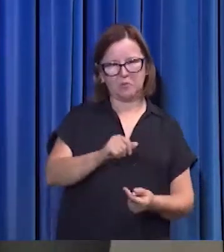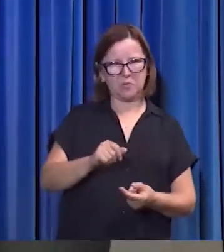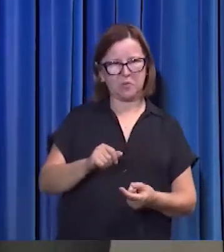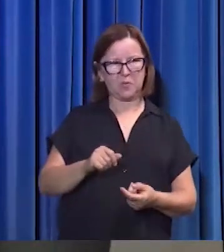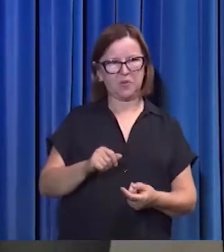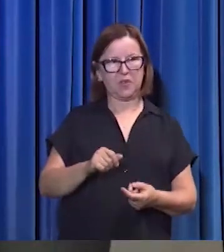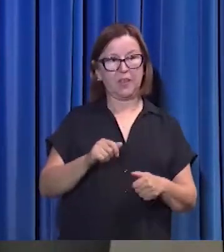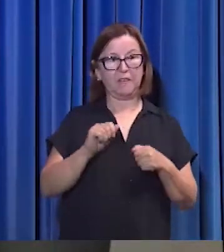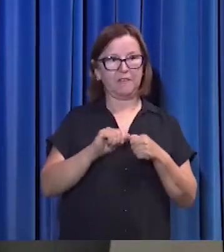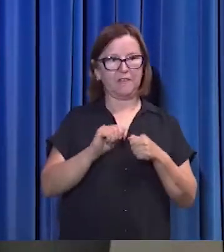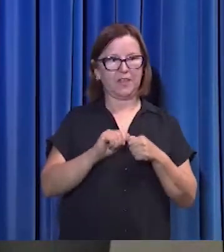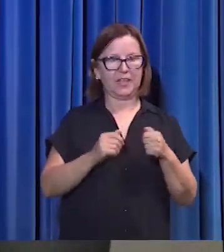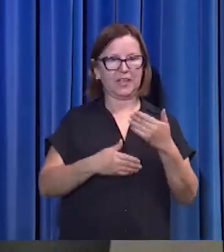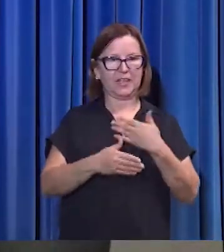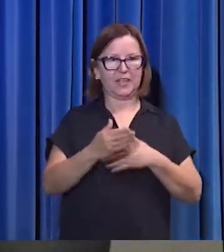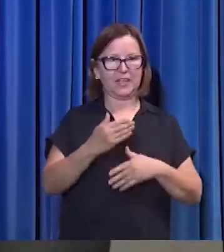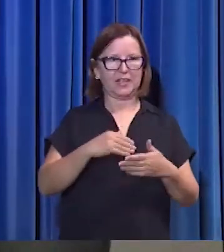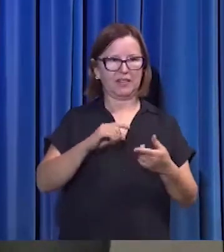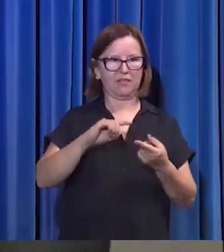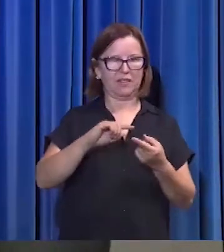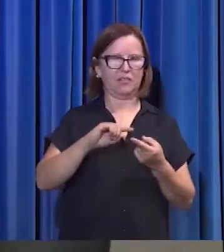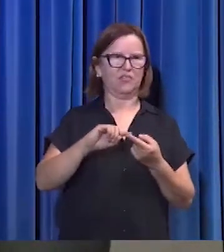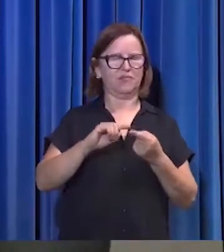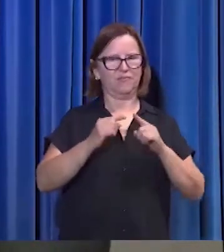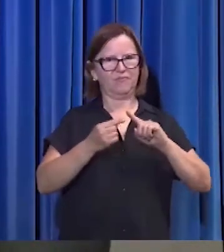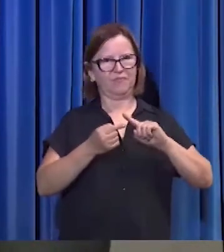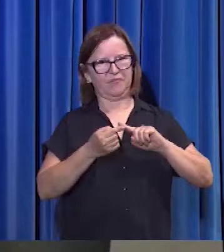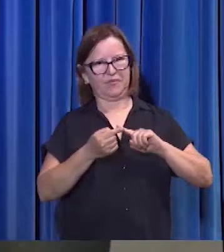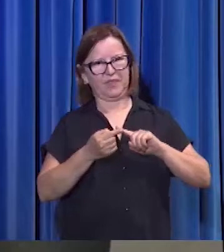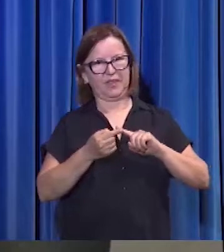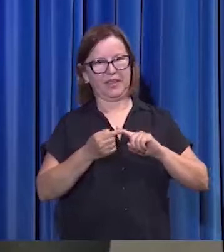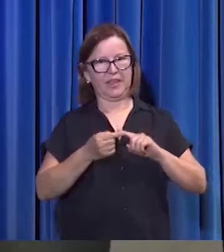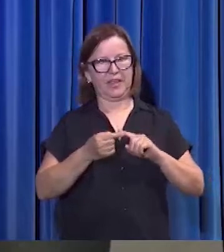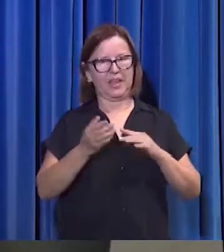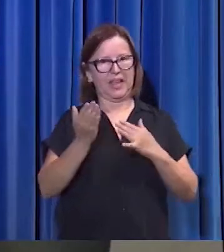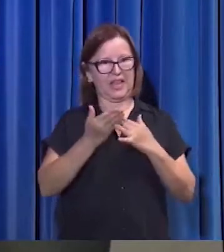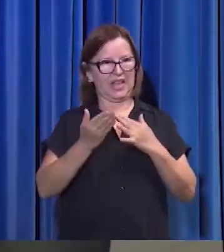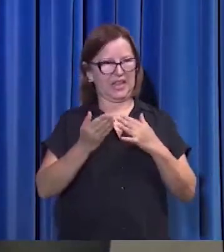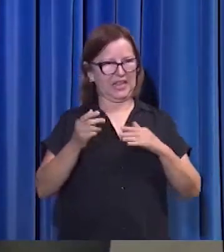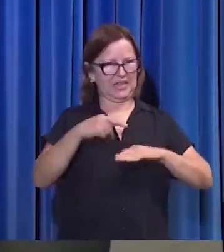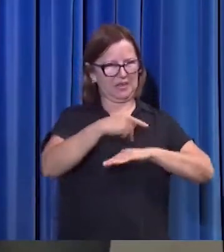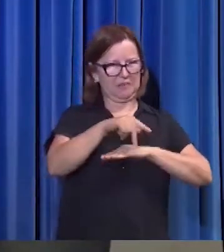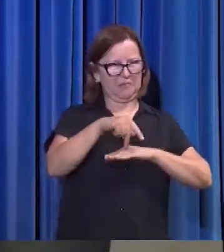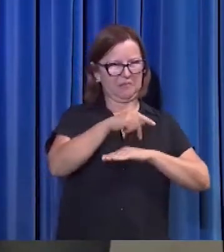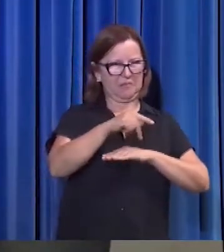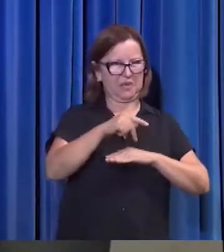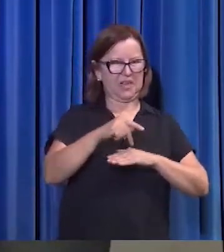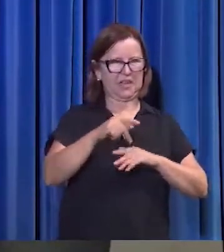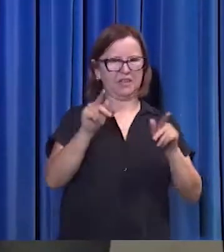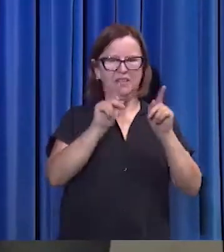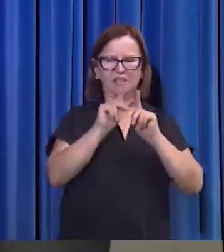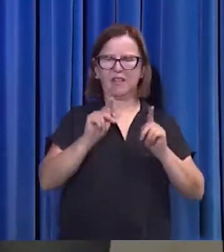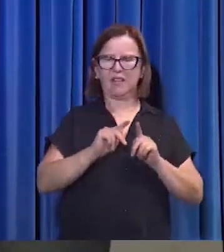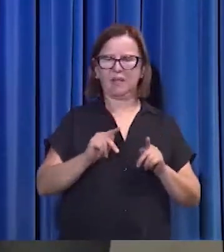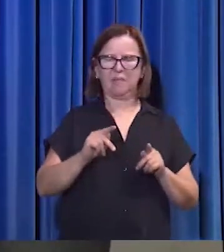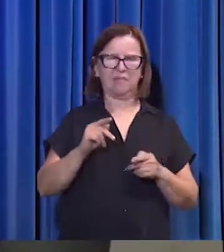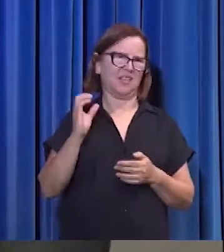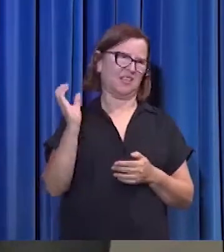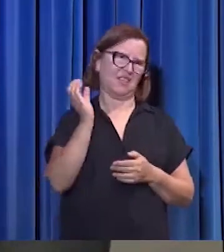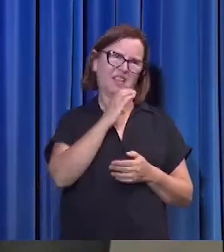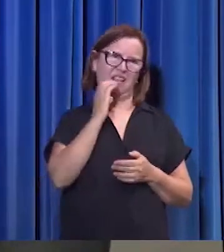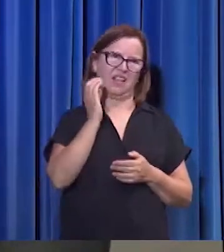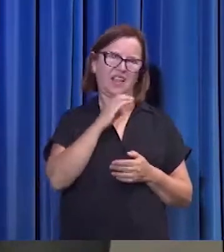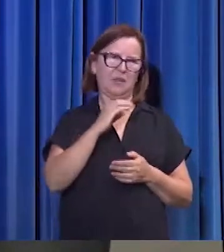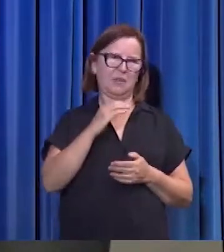acordos, ela é uma paz circunstancial, ela é uma paz provisória, ela é uma paz mercantilista, ela é